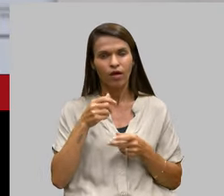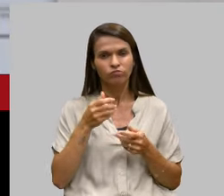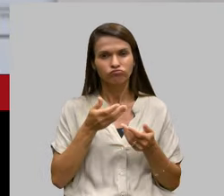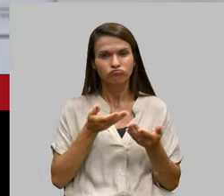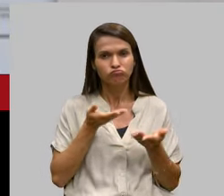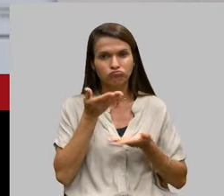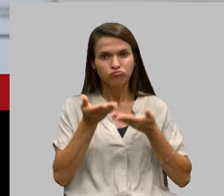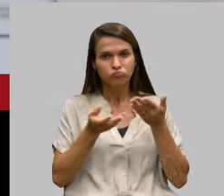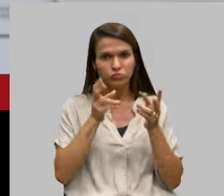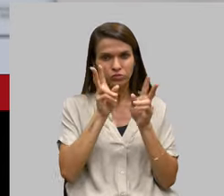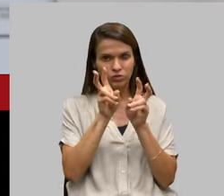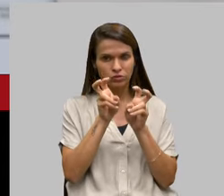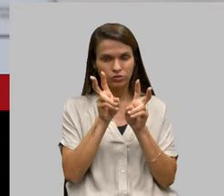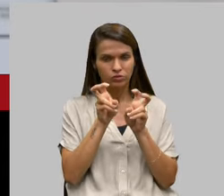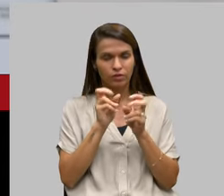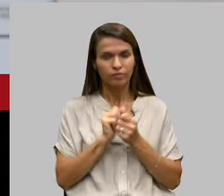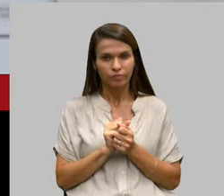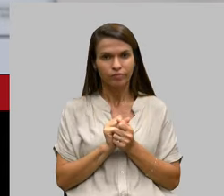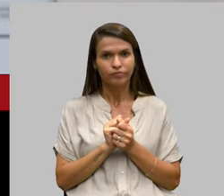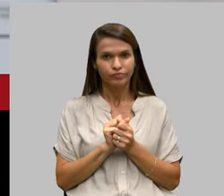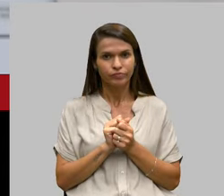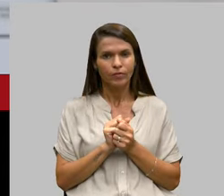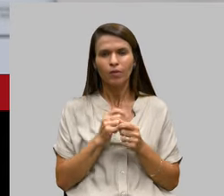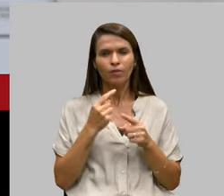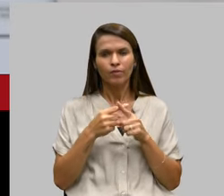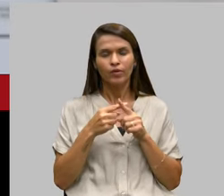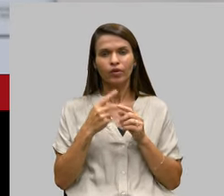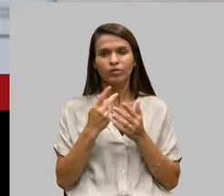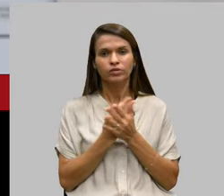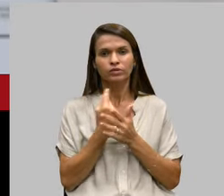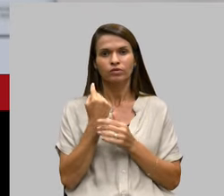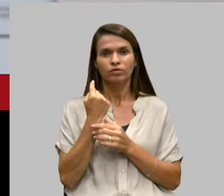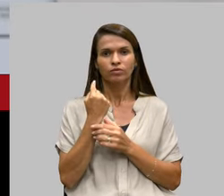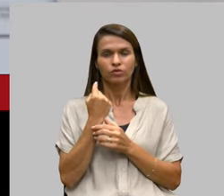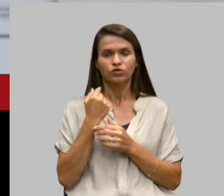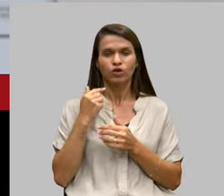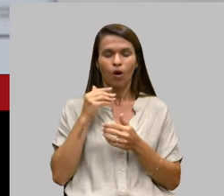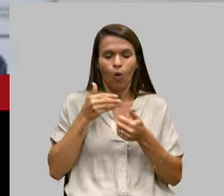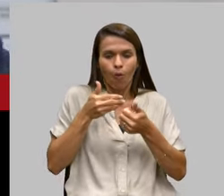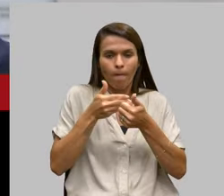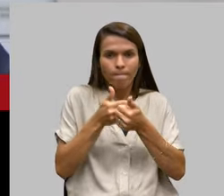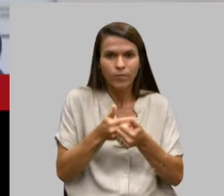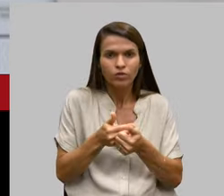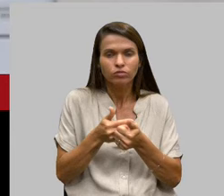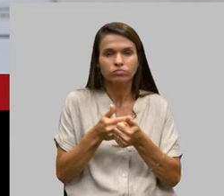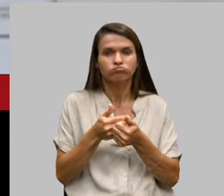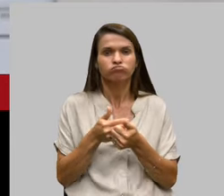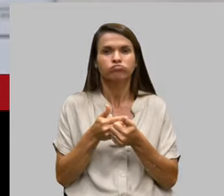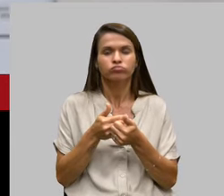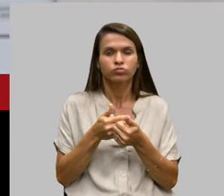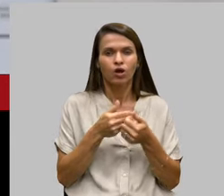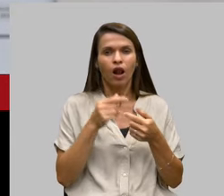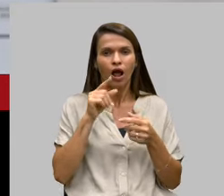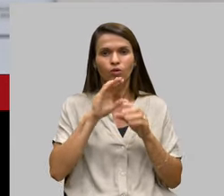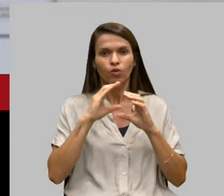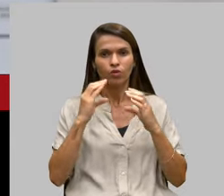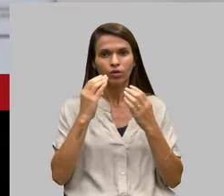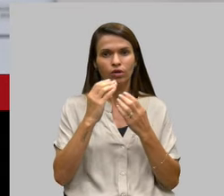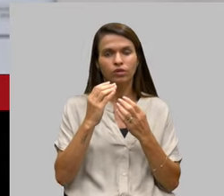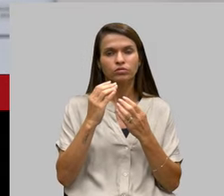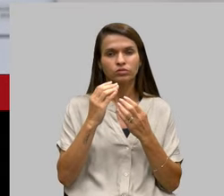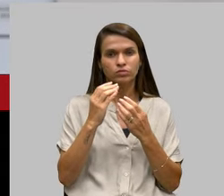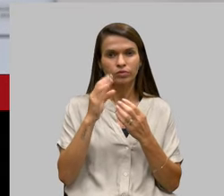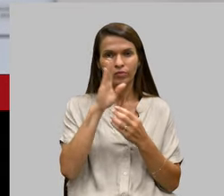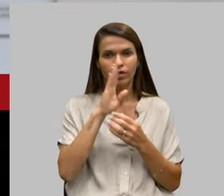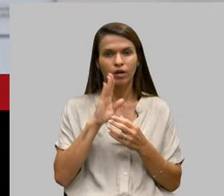agora e E por que que isso aconteceu lá né quem quem acompanhou de perto as discussões lá no Congresso Nacional isso aconteceu